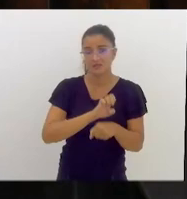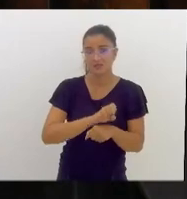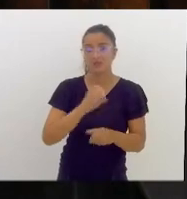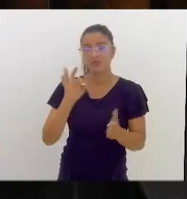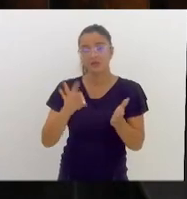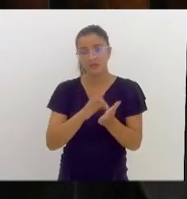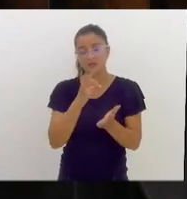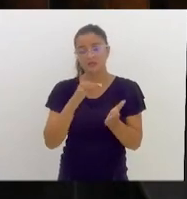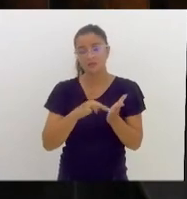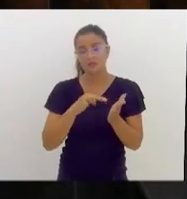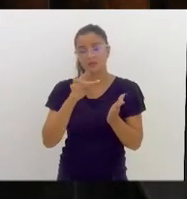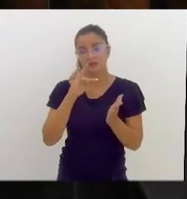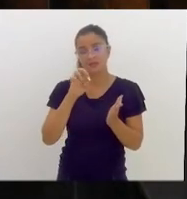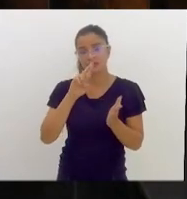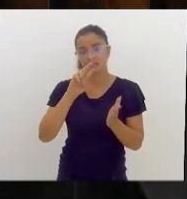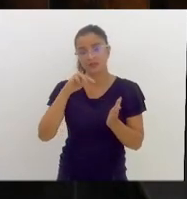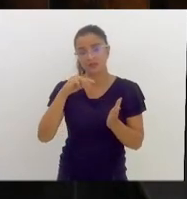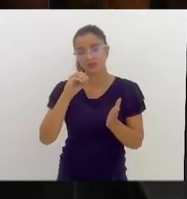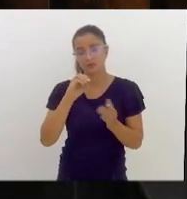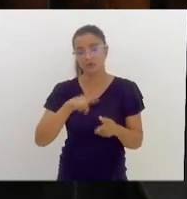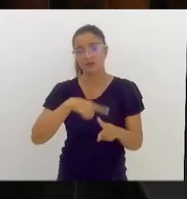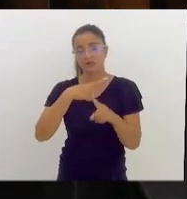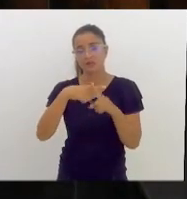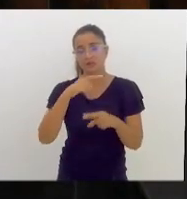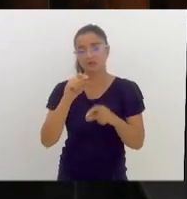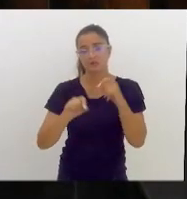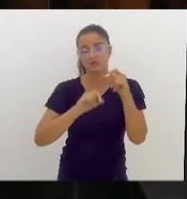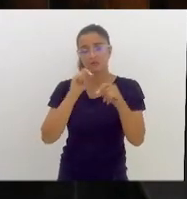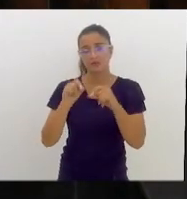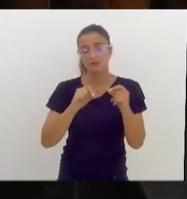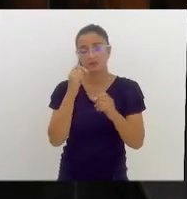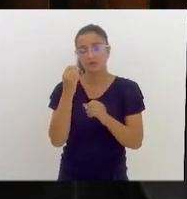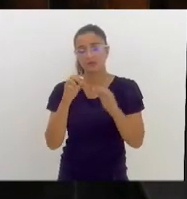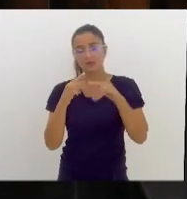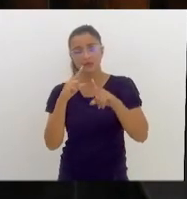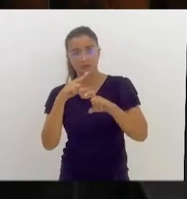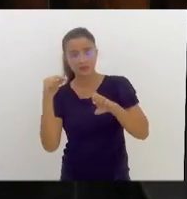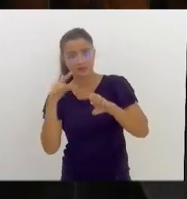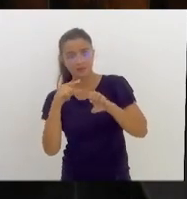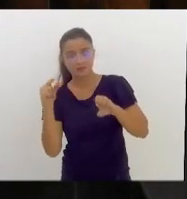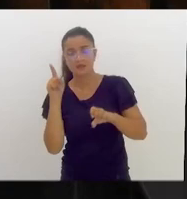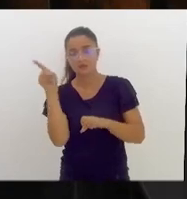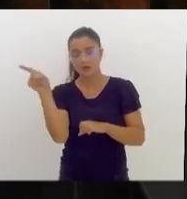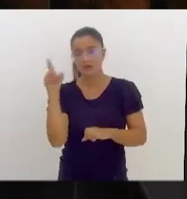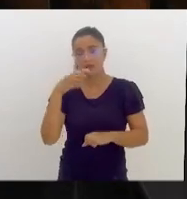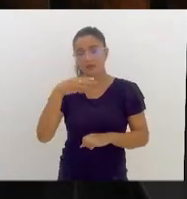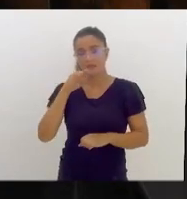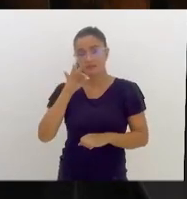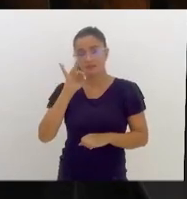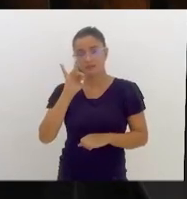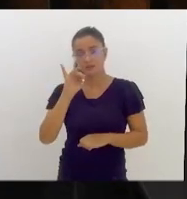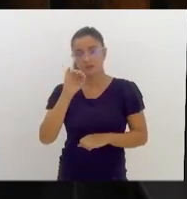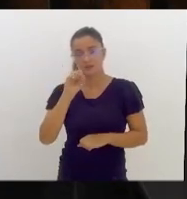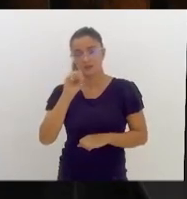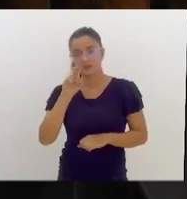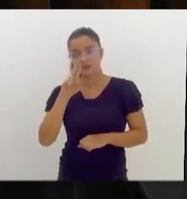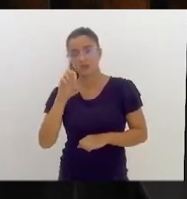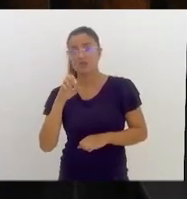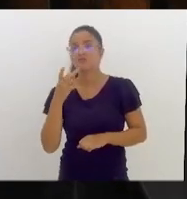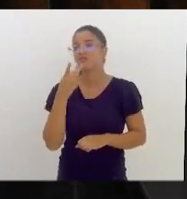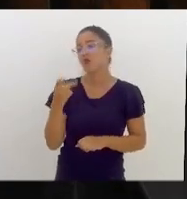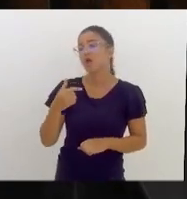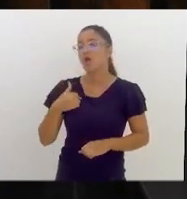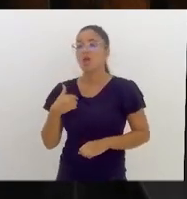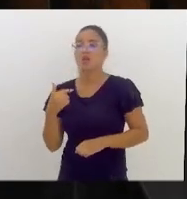termo aditivo, que o empresário da controladora, da Mitsui, disse na CPI o seguinte: se não tiver algum aporte, nós vamos parar com o